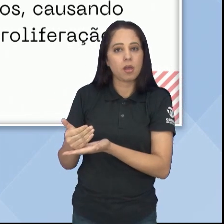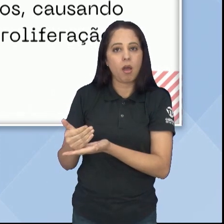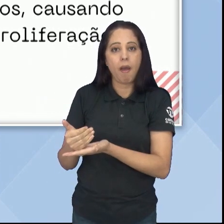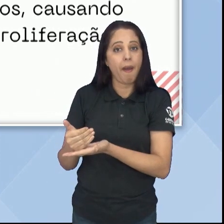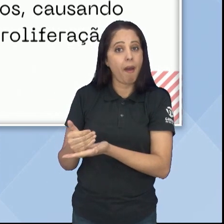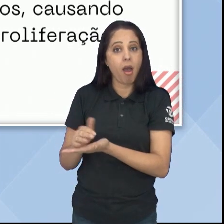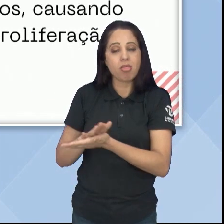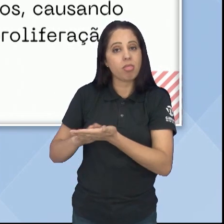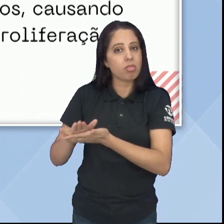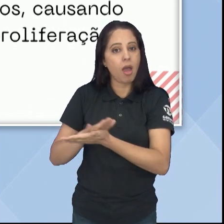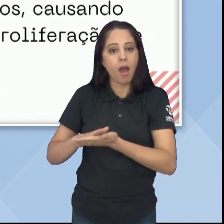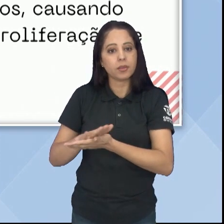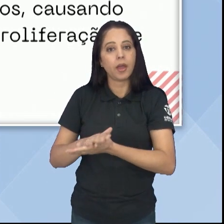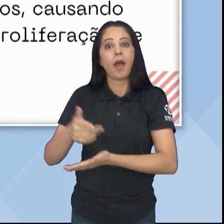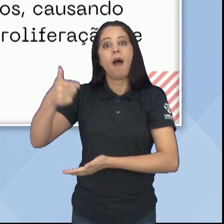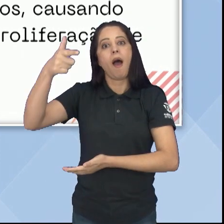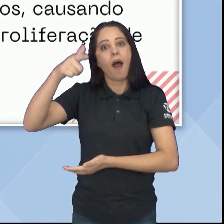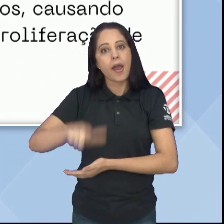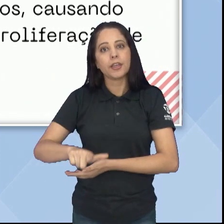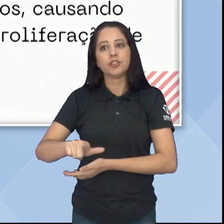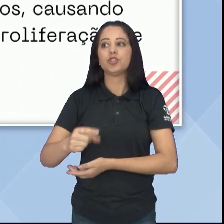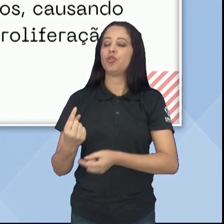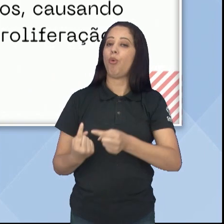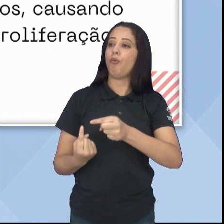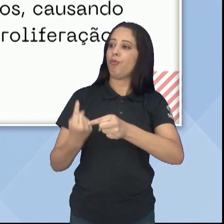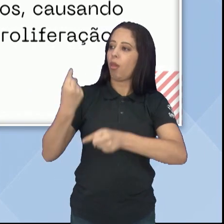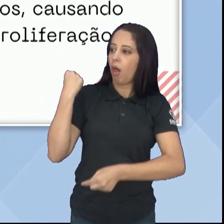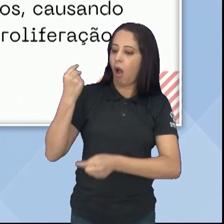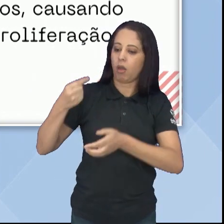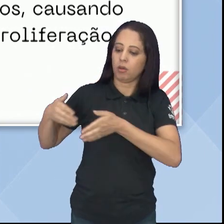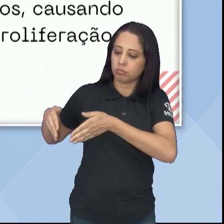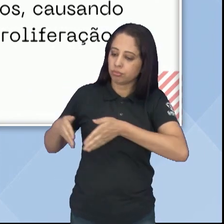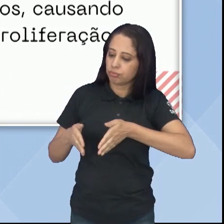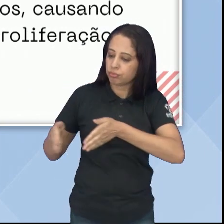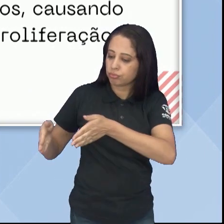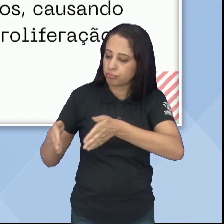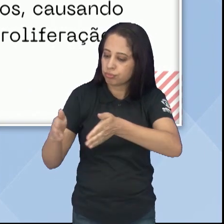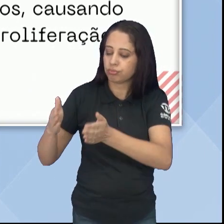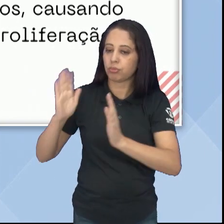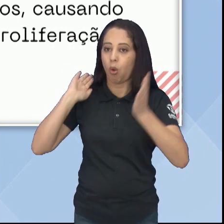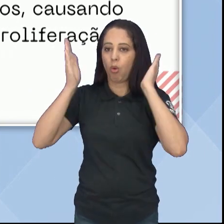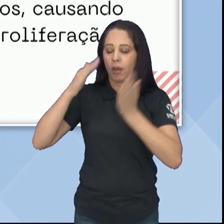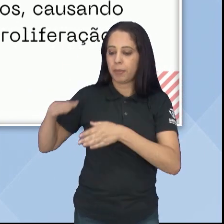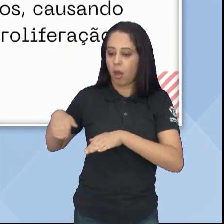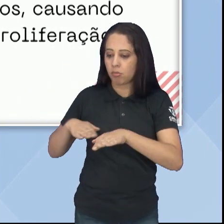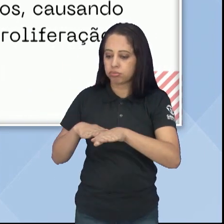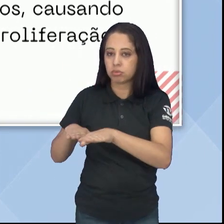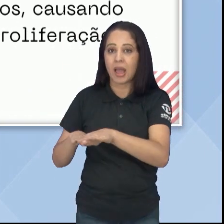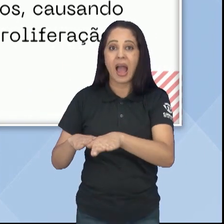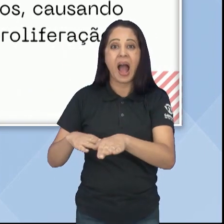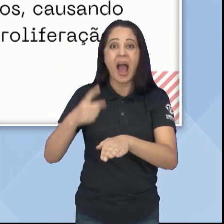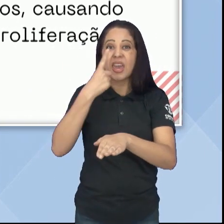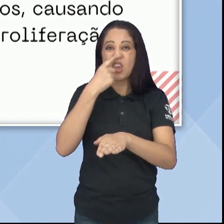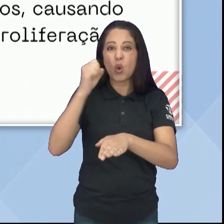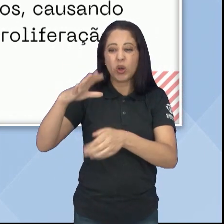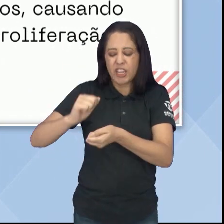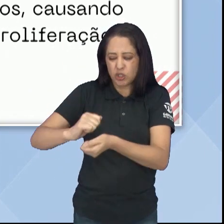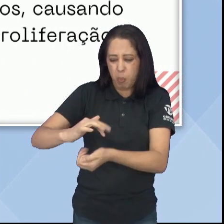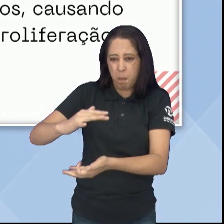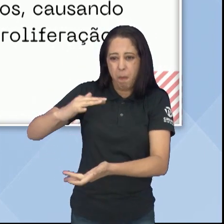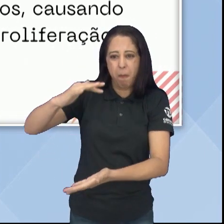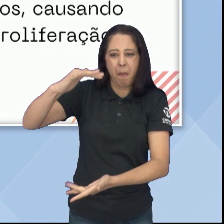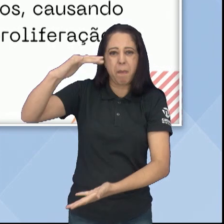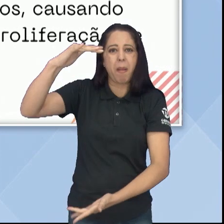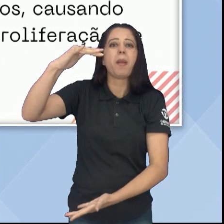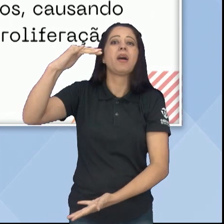Aí ele começa de novo pelo início do trecho. E isso tem causado o acúmulo de lixo em